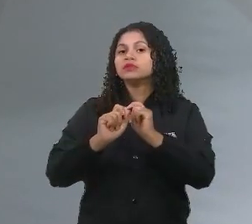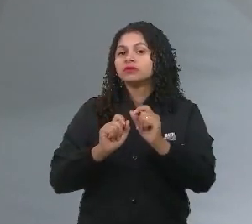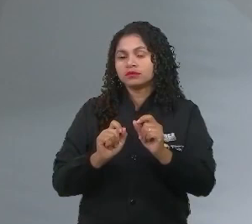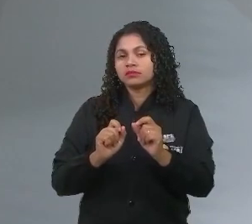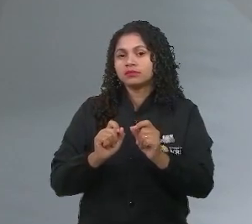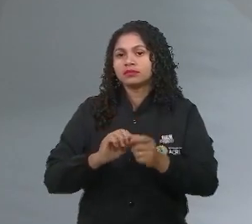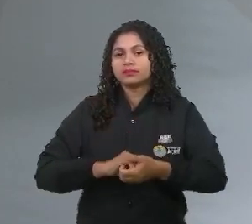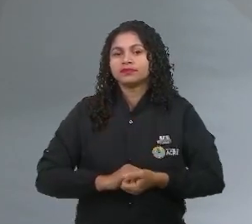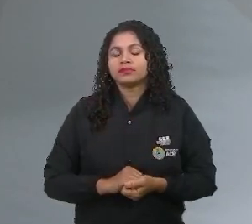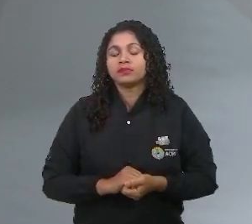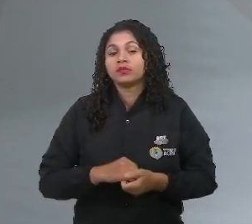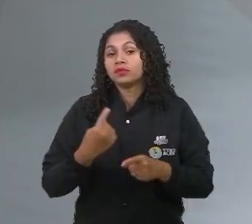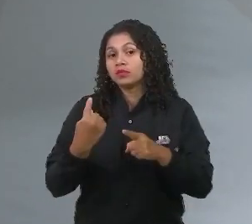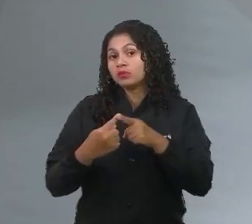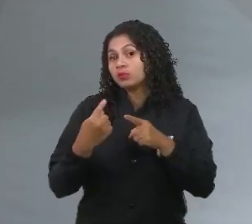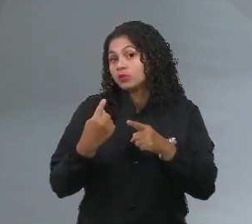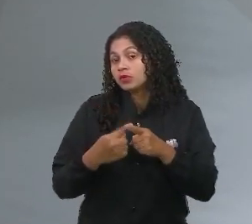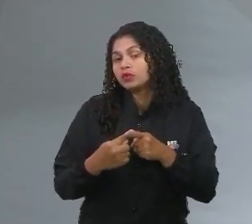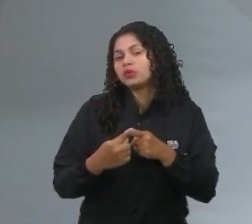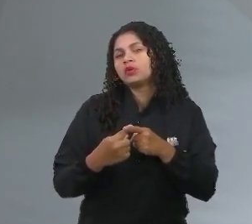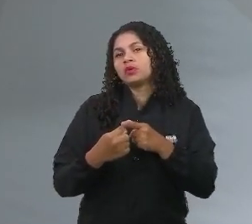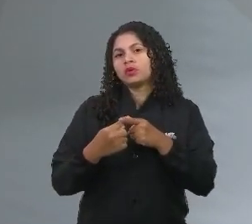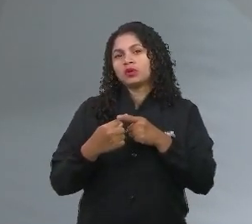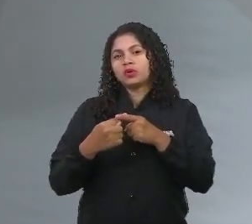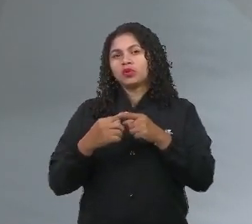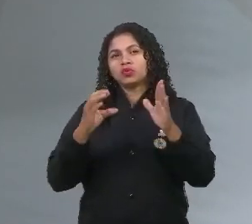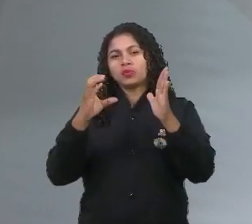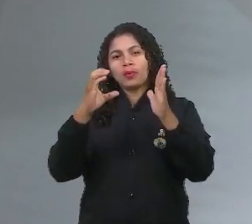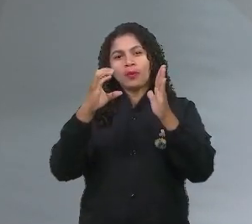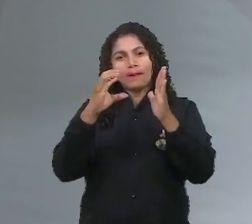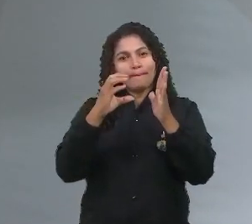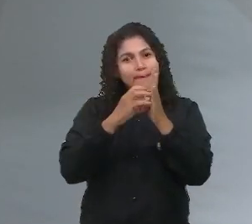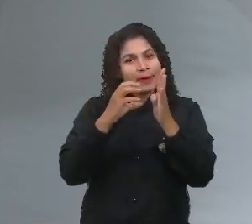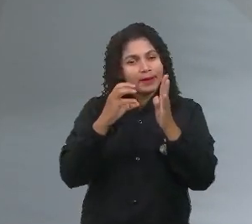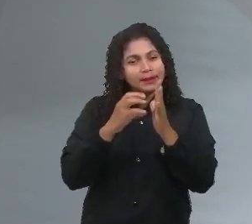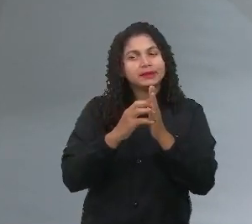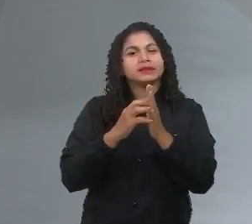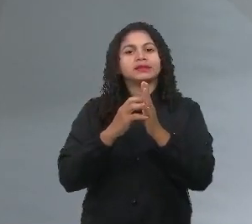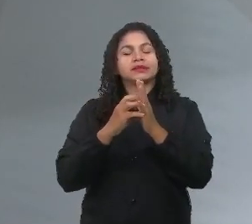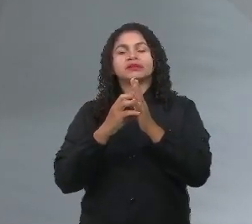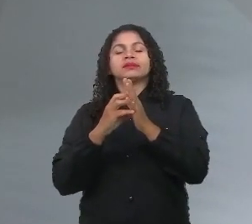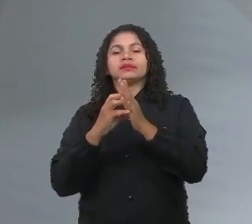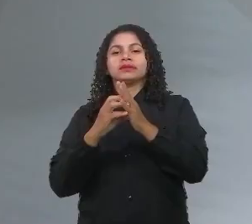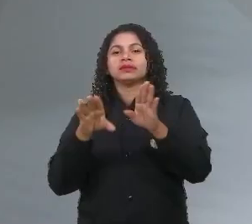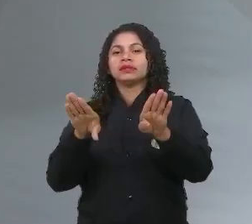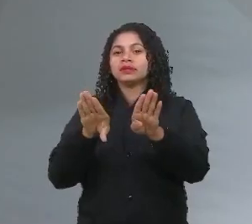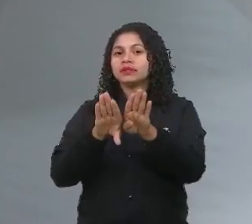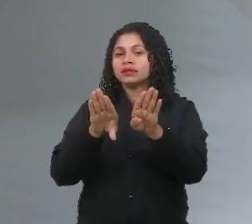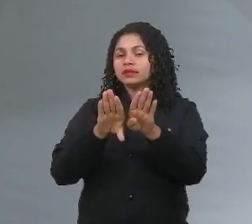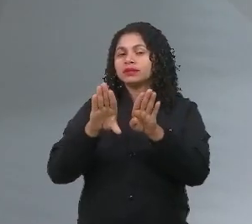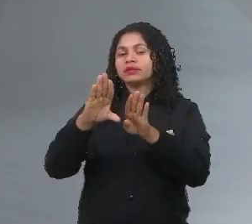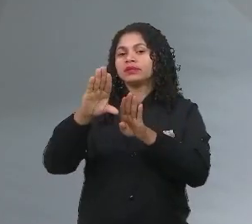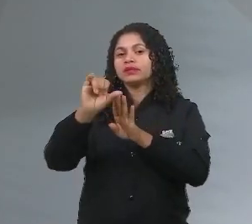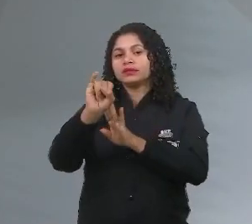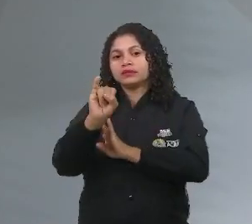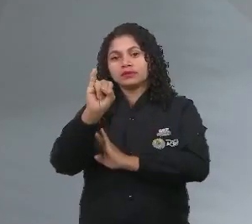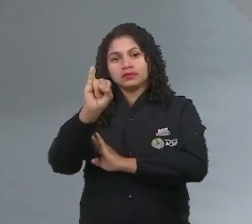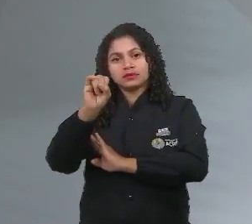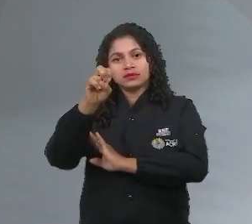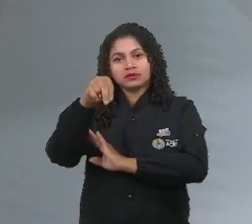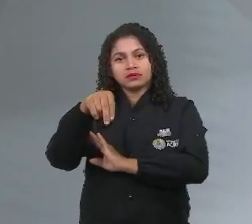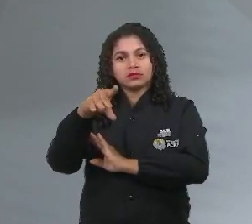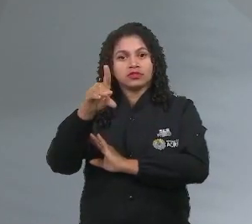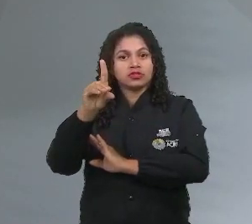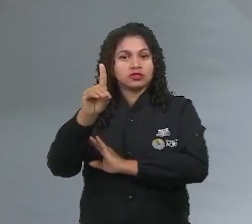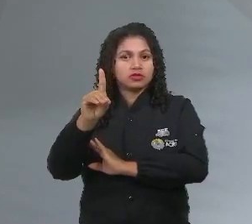Porque até então os partidos e os sindicatos, como eu ponderei anteriormente, durante muito tempo eram a única forma,